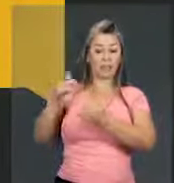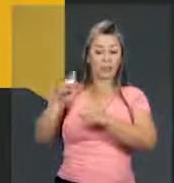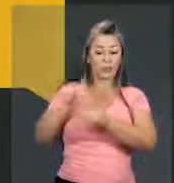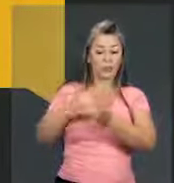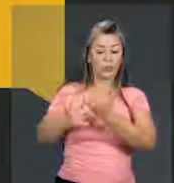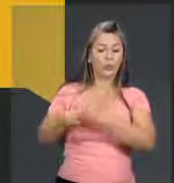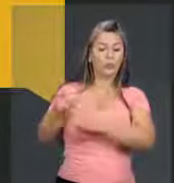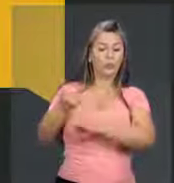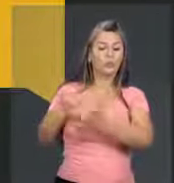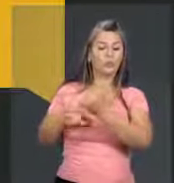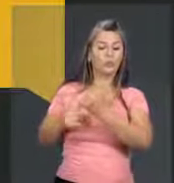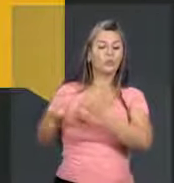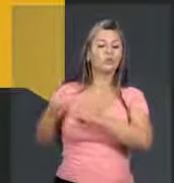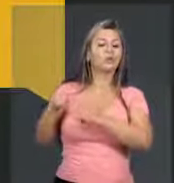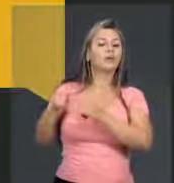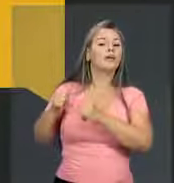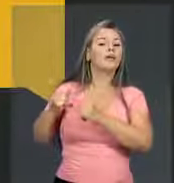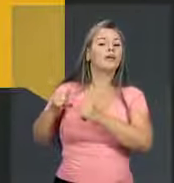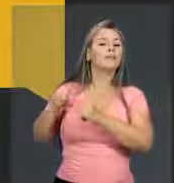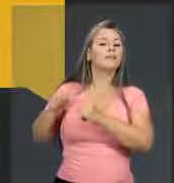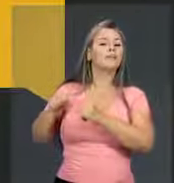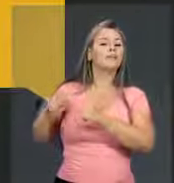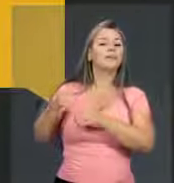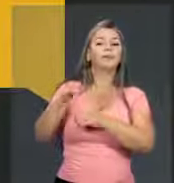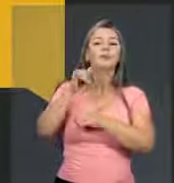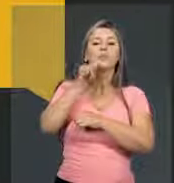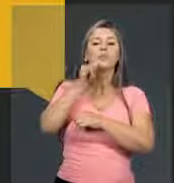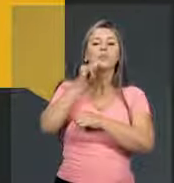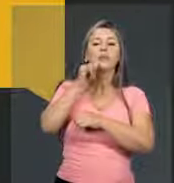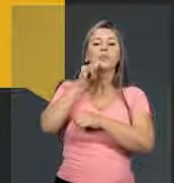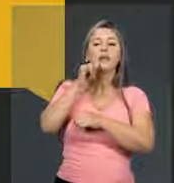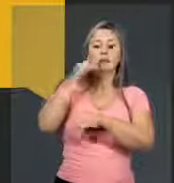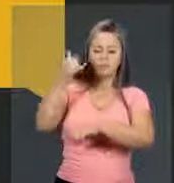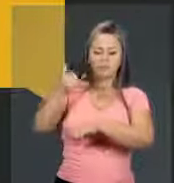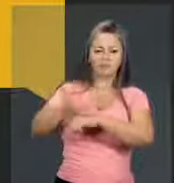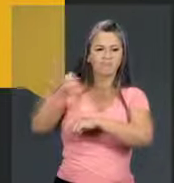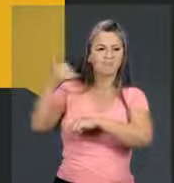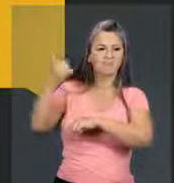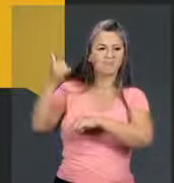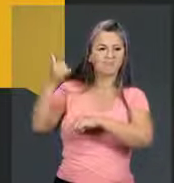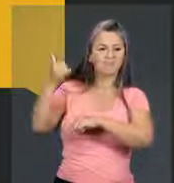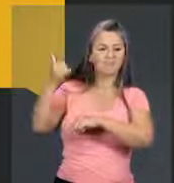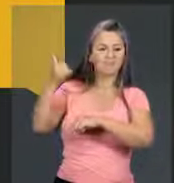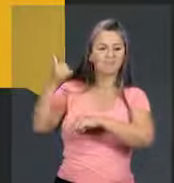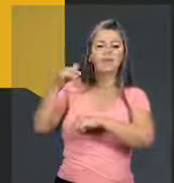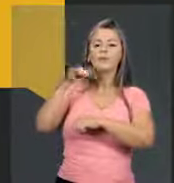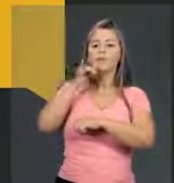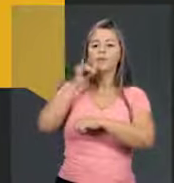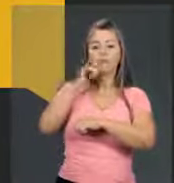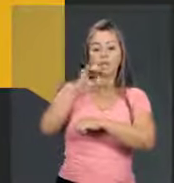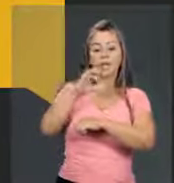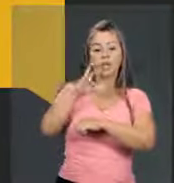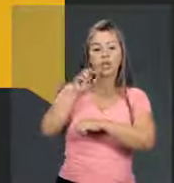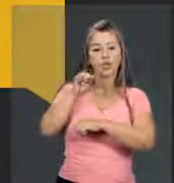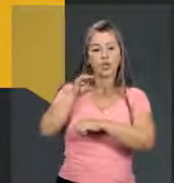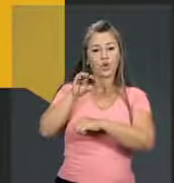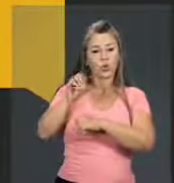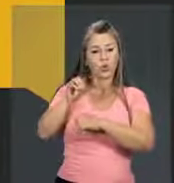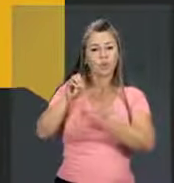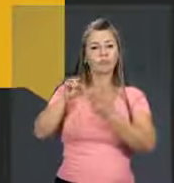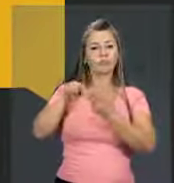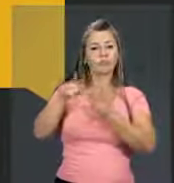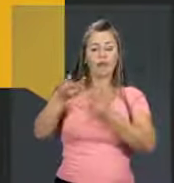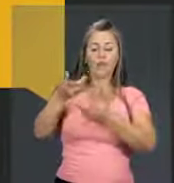é utilizado, por exemplo, no revestimento de metais, como na cromagem, na